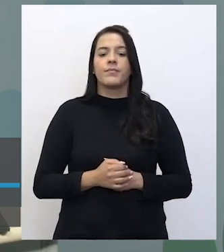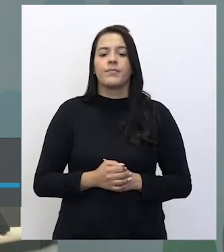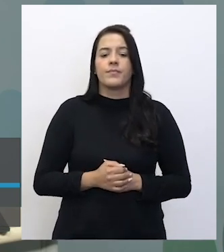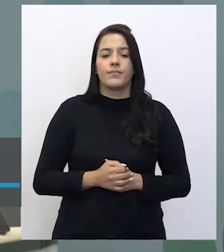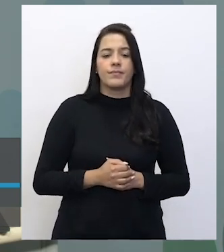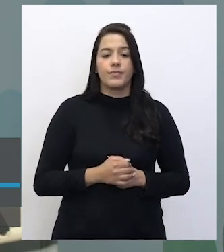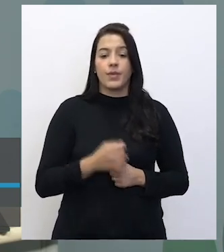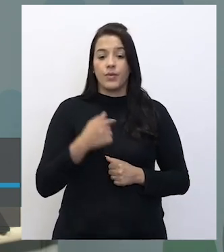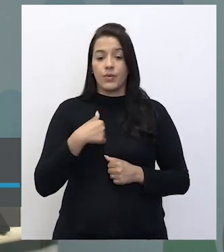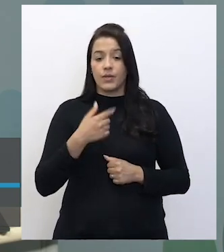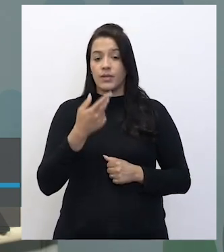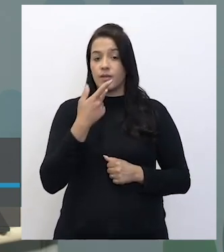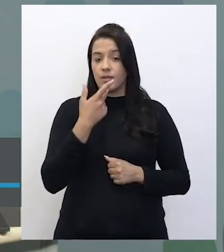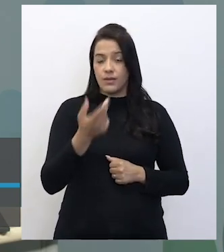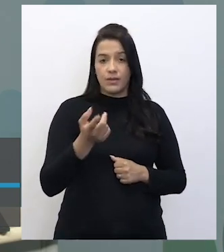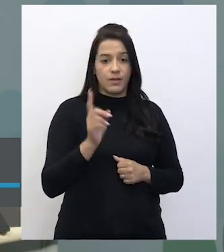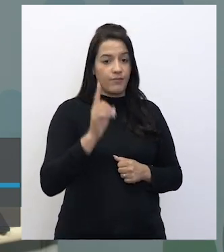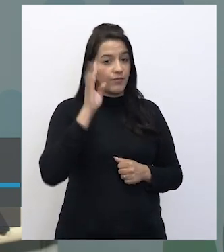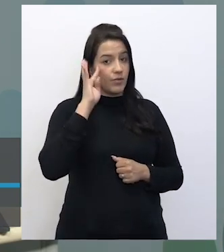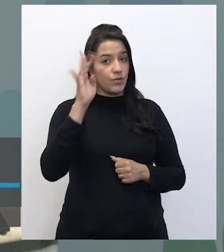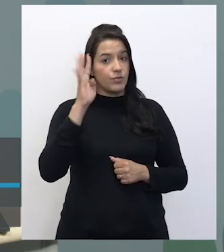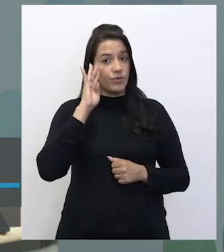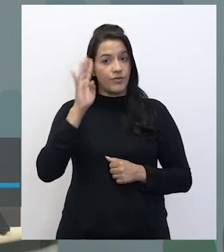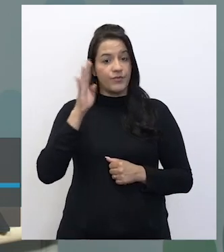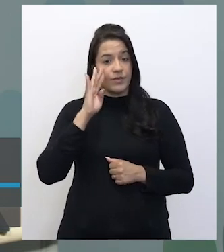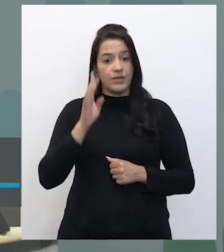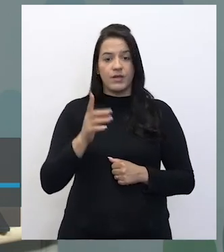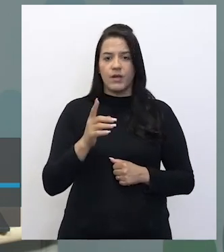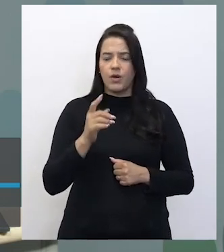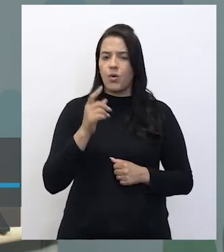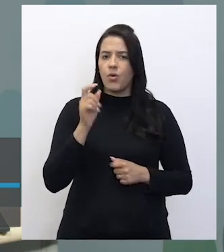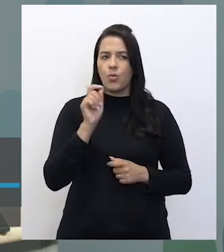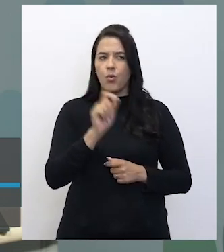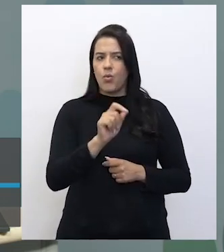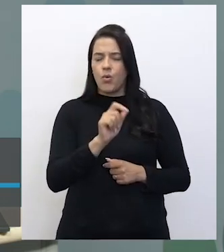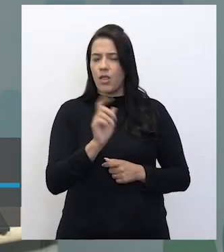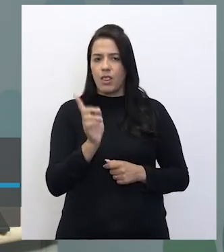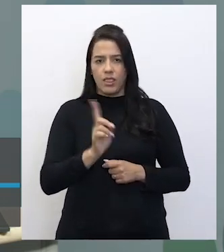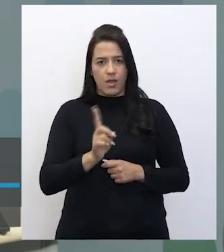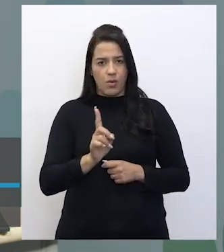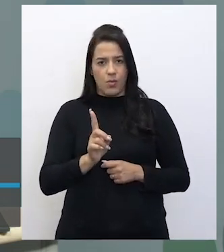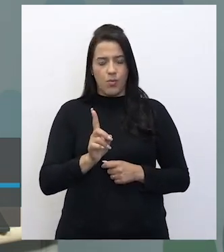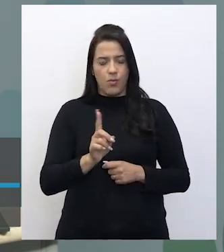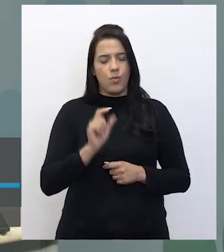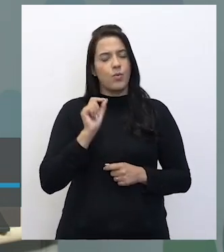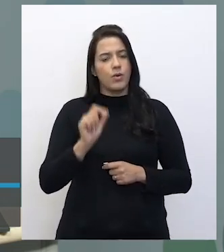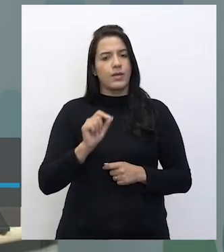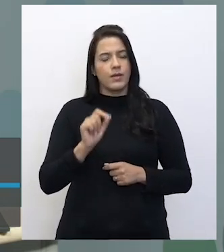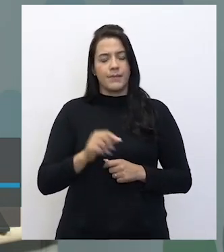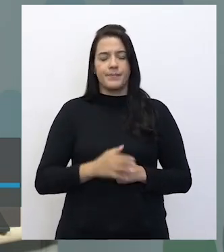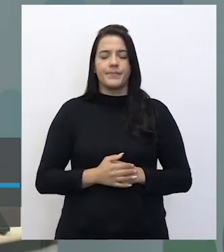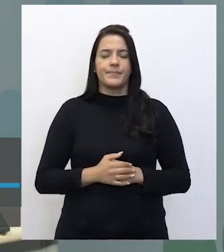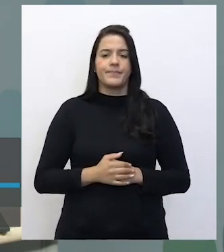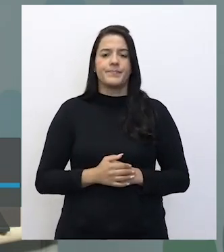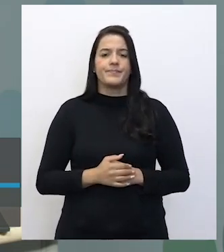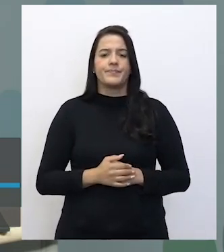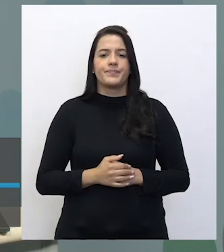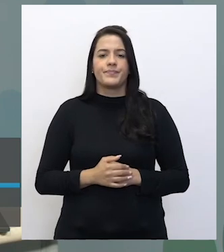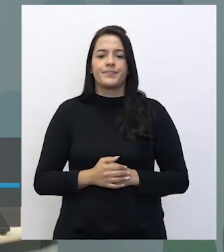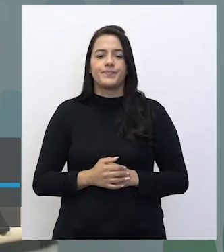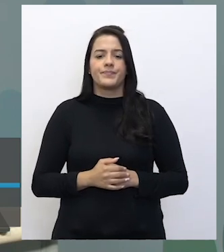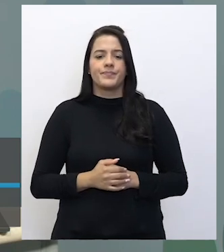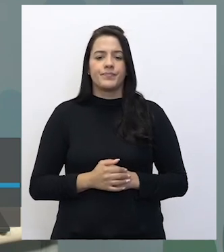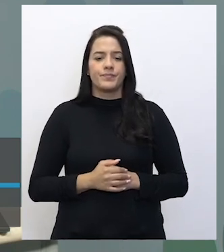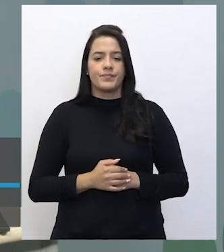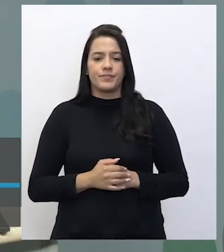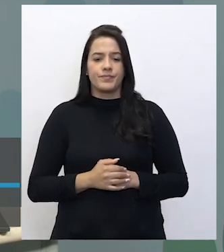não é filosofia? Vamos começar já pensando nisso e deixando isso mais ou menos estabelecido, né? O que não